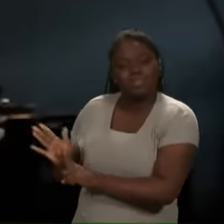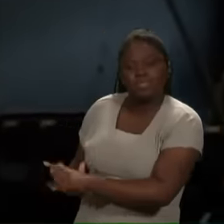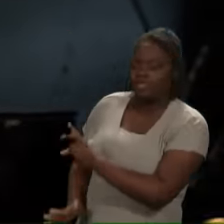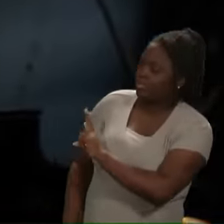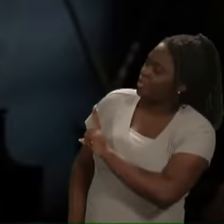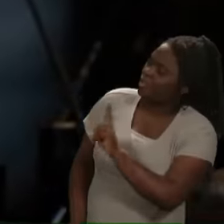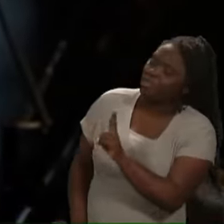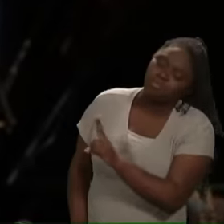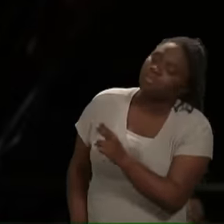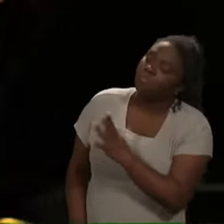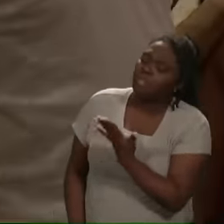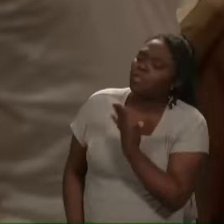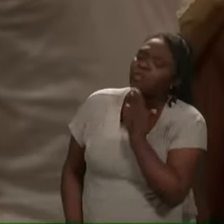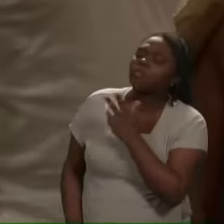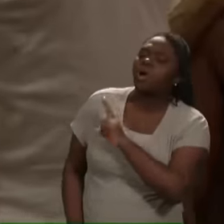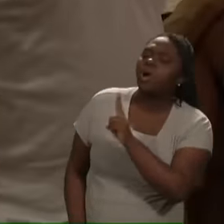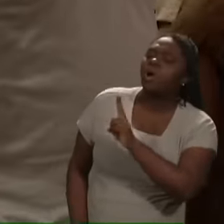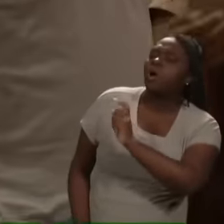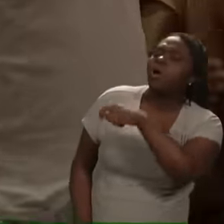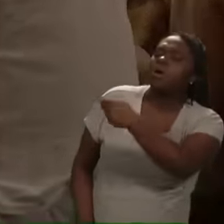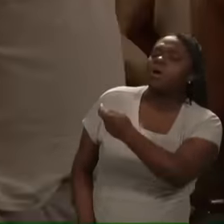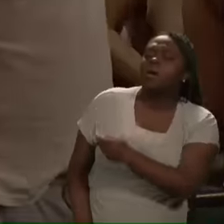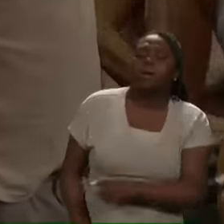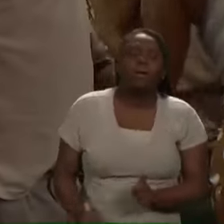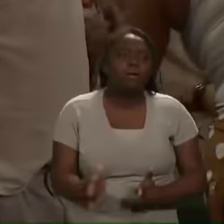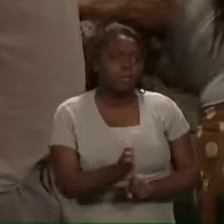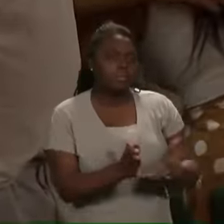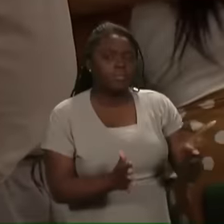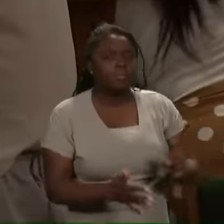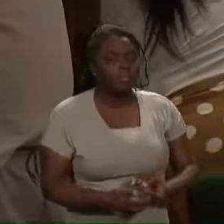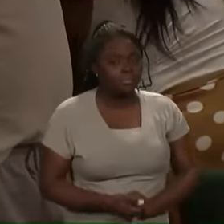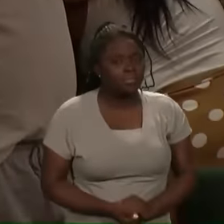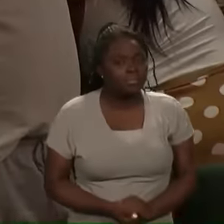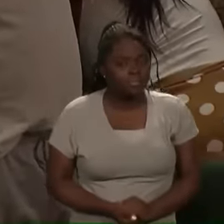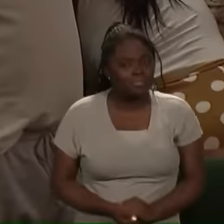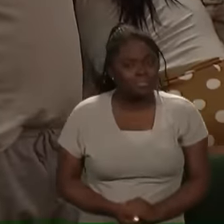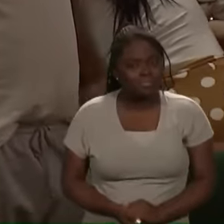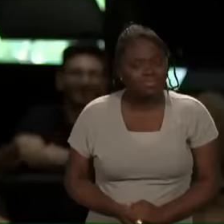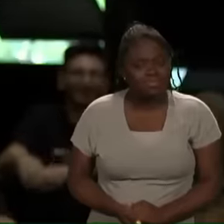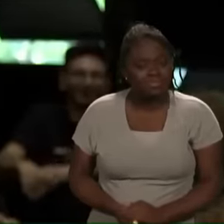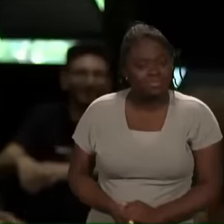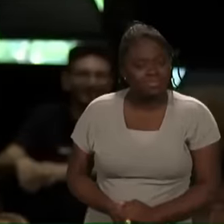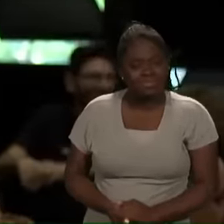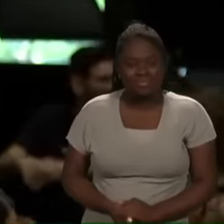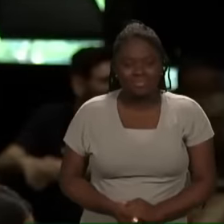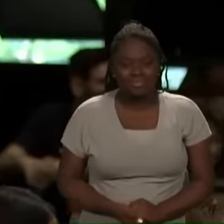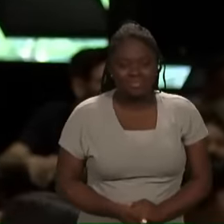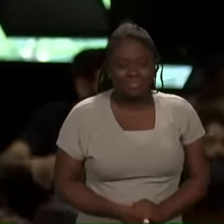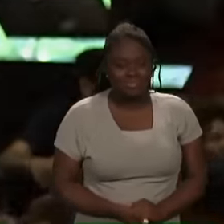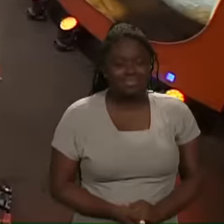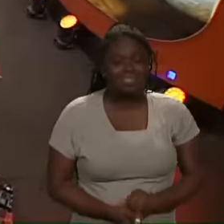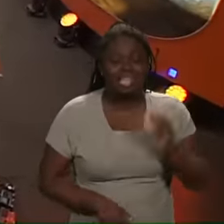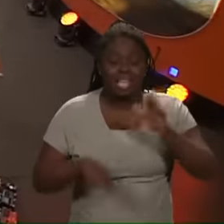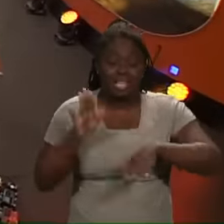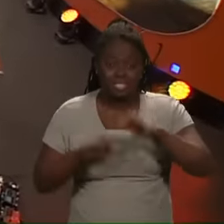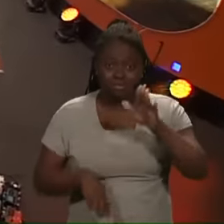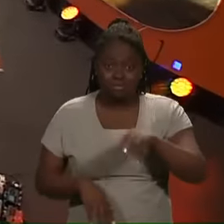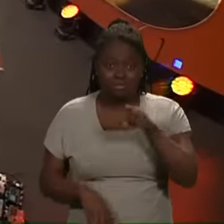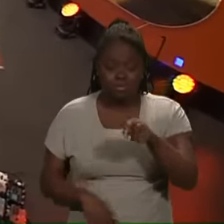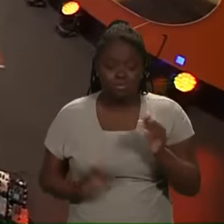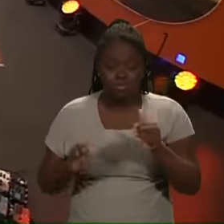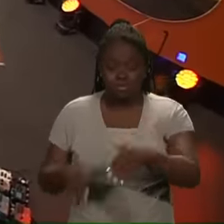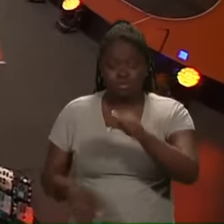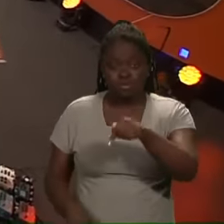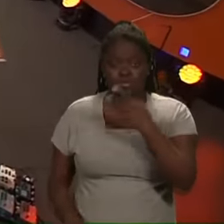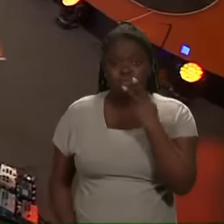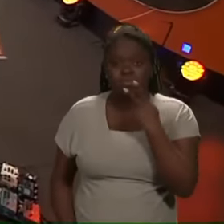Zé Mané, pergunte o nome dele. É, isso. Muitas vezes você vem para cá e